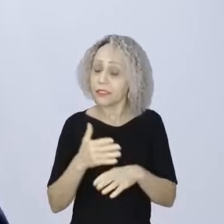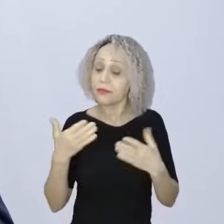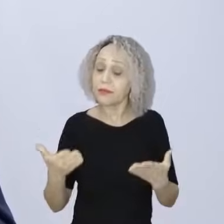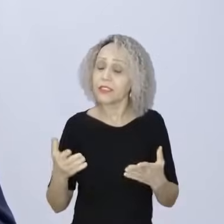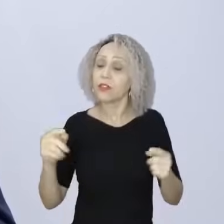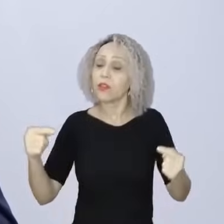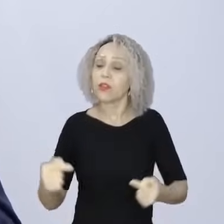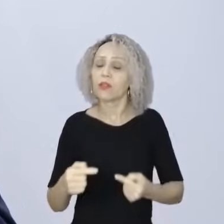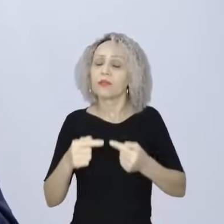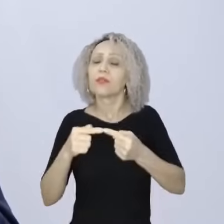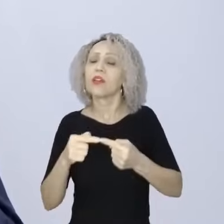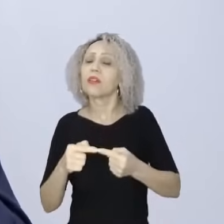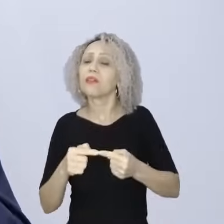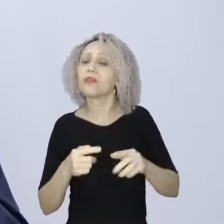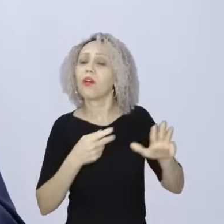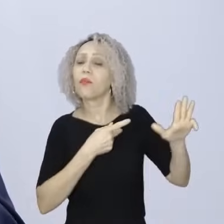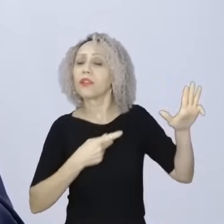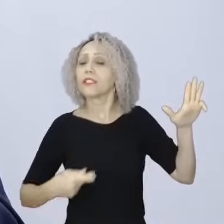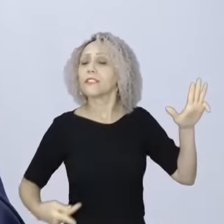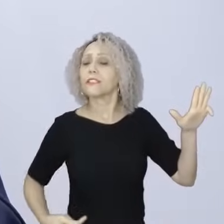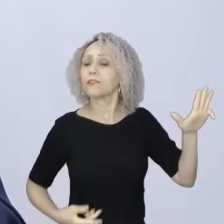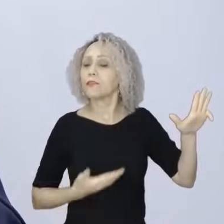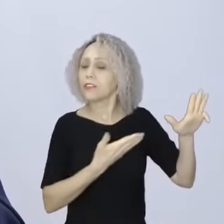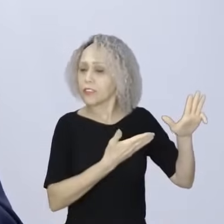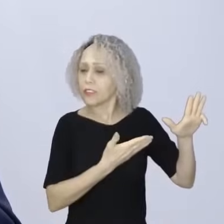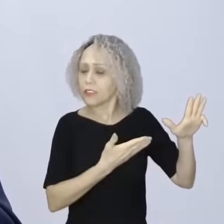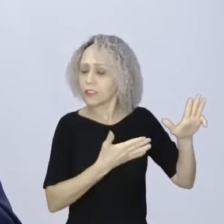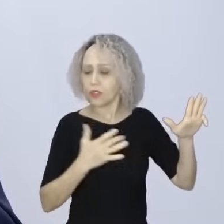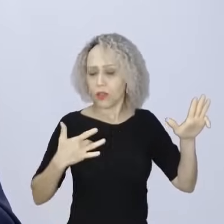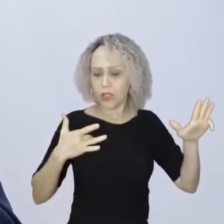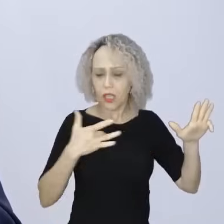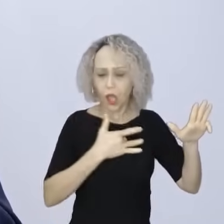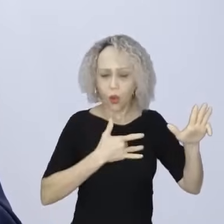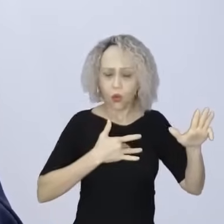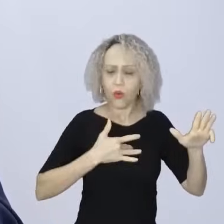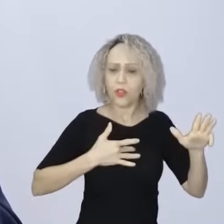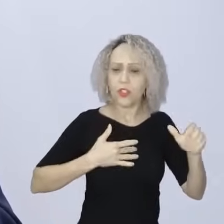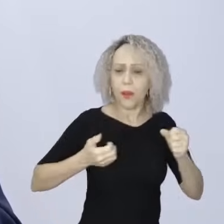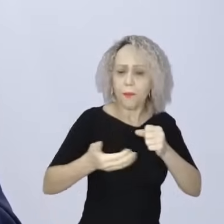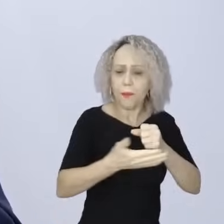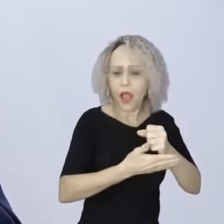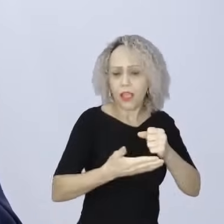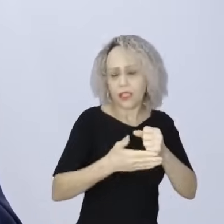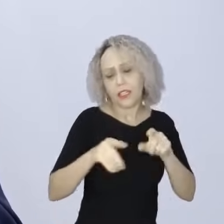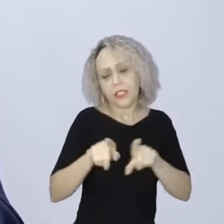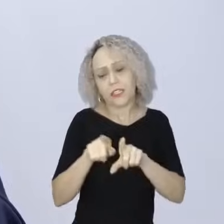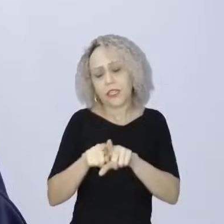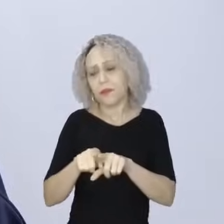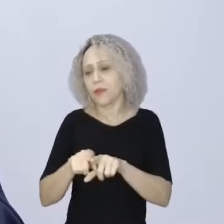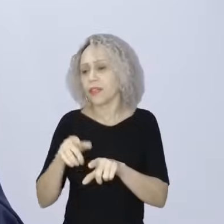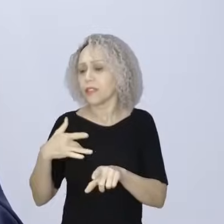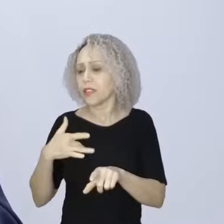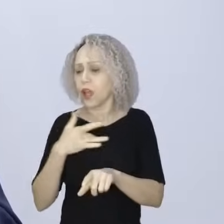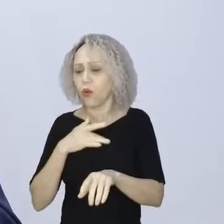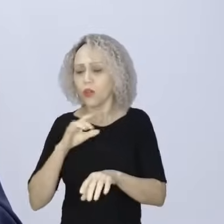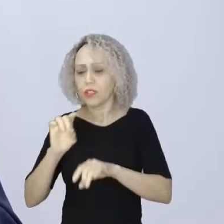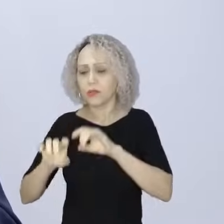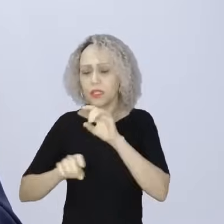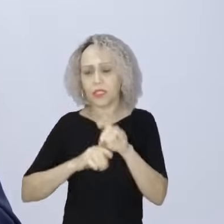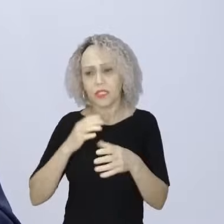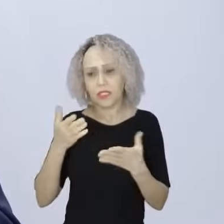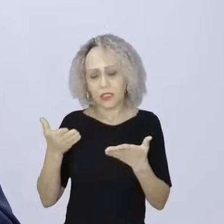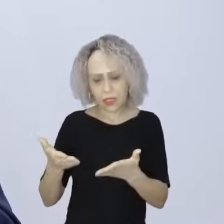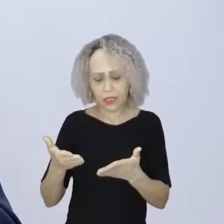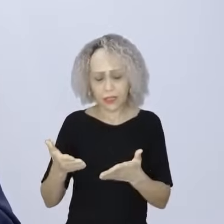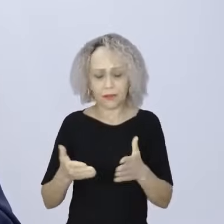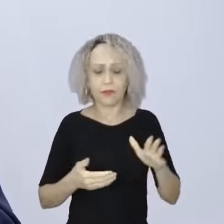preocupação que o presidente Lula tem, não só com a saúde básica, como com a especializada, porque ele tem dito e não